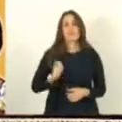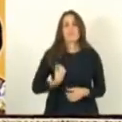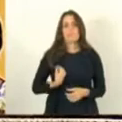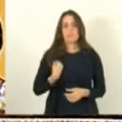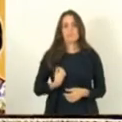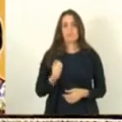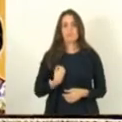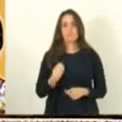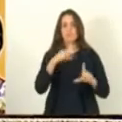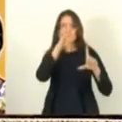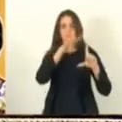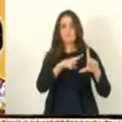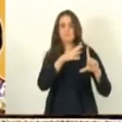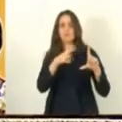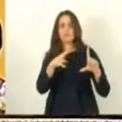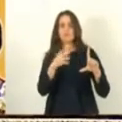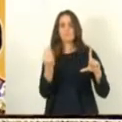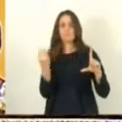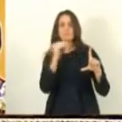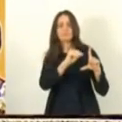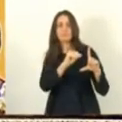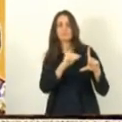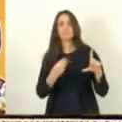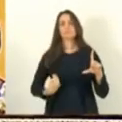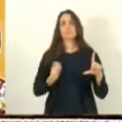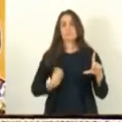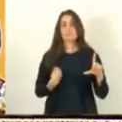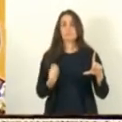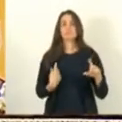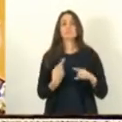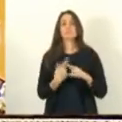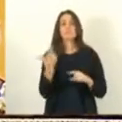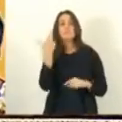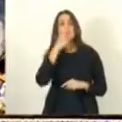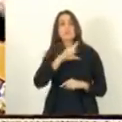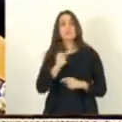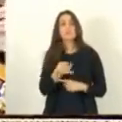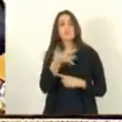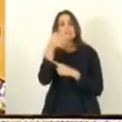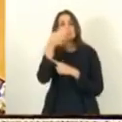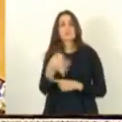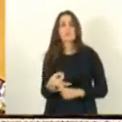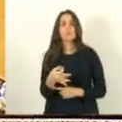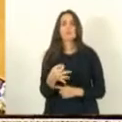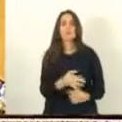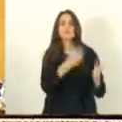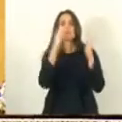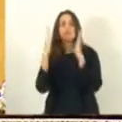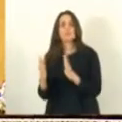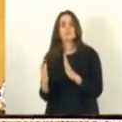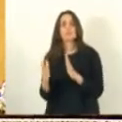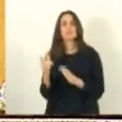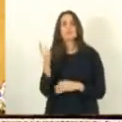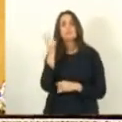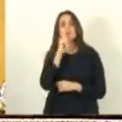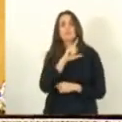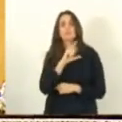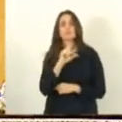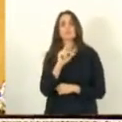presença, registrar a sua presença, para que nós pudéssemos, depois dessa fase, nós